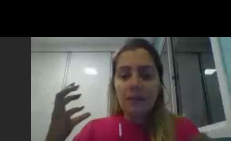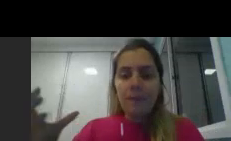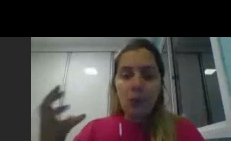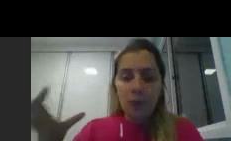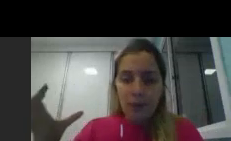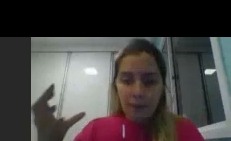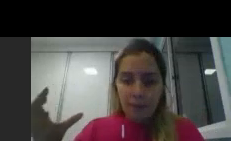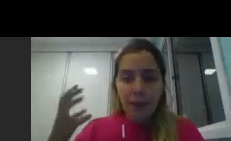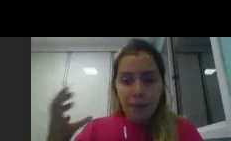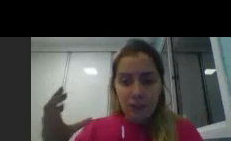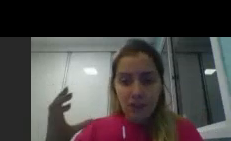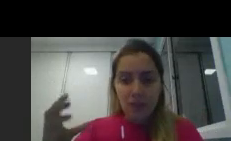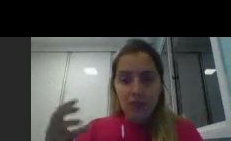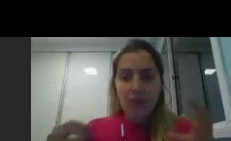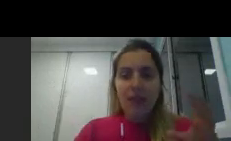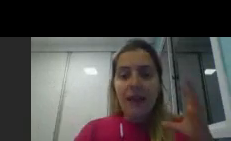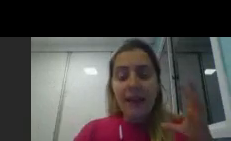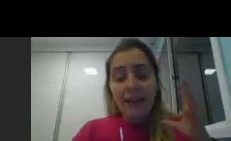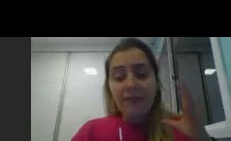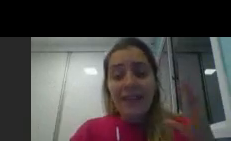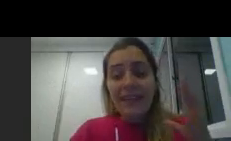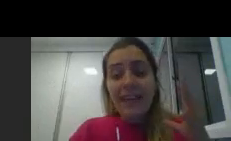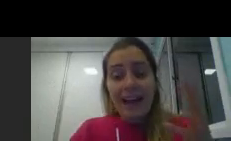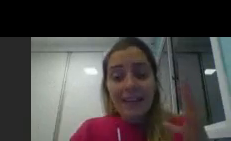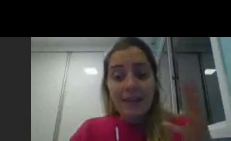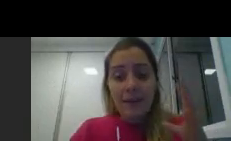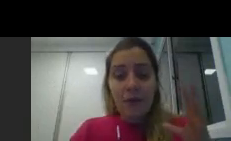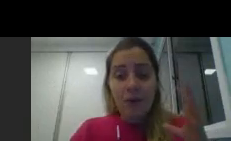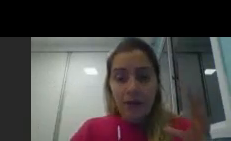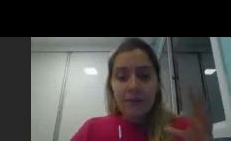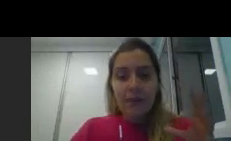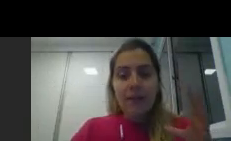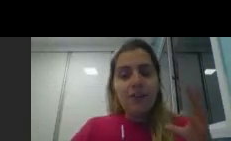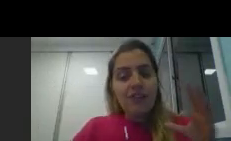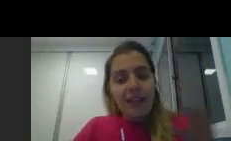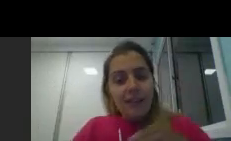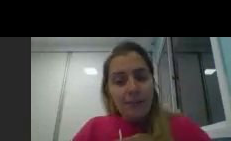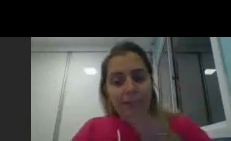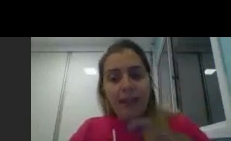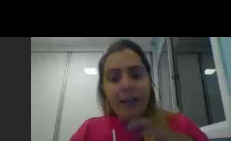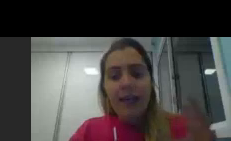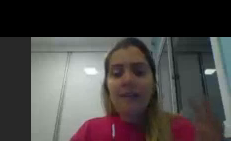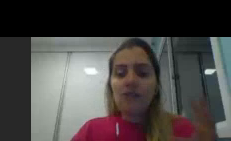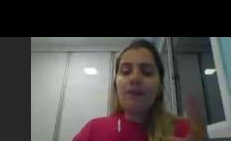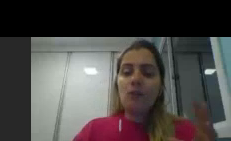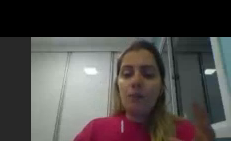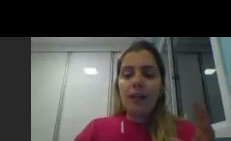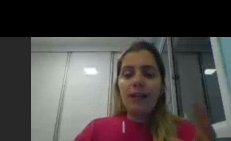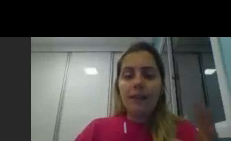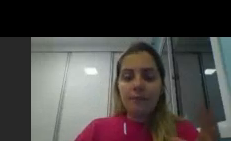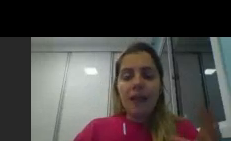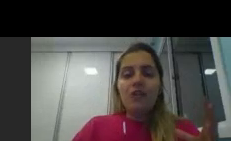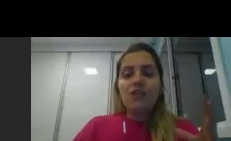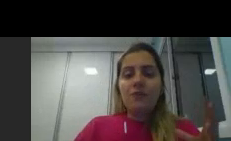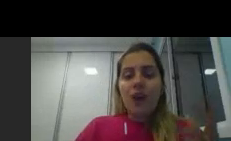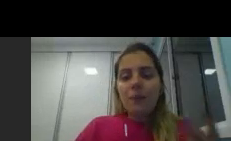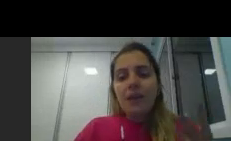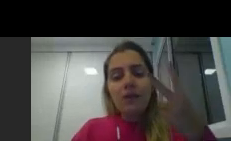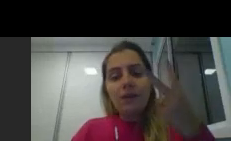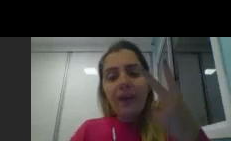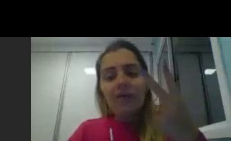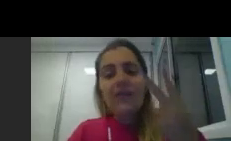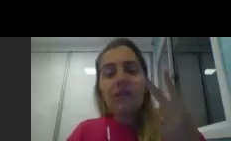com o sangue do bebê, que é positivo. E aí ele vai criar essa memória de que essa proteína Rhesus já passou por ali.